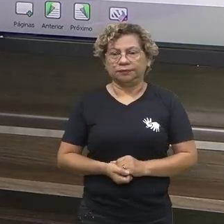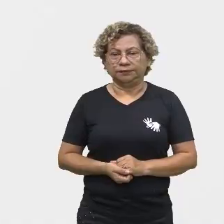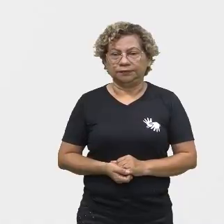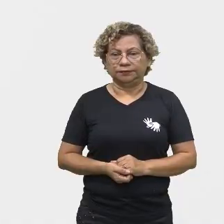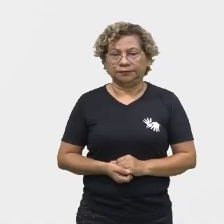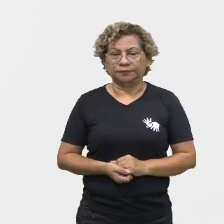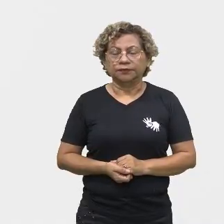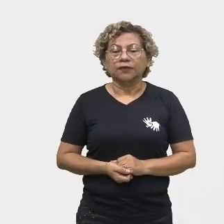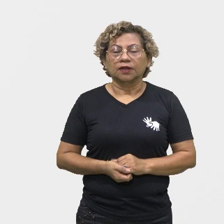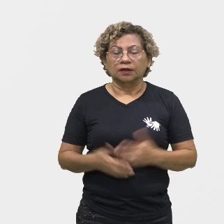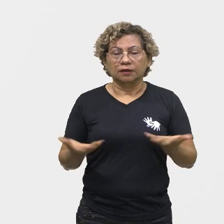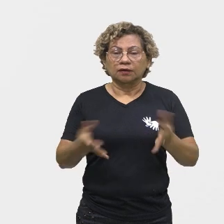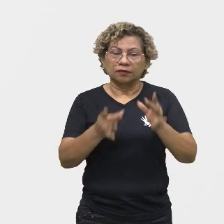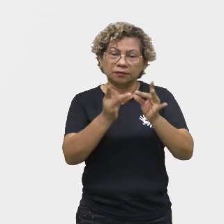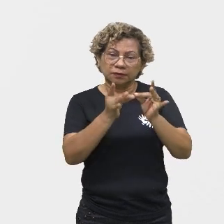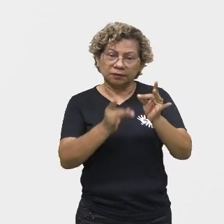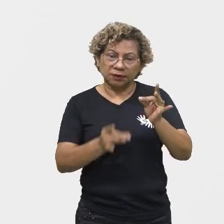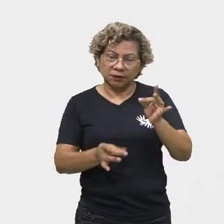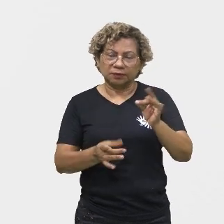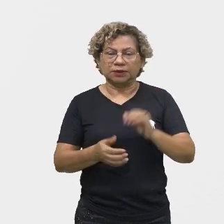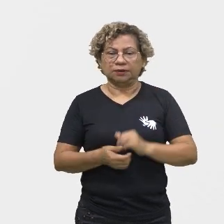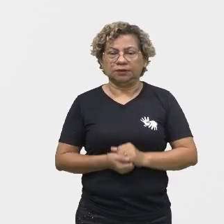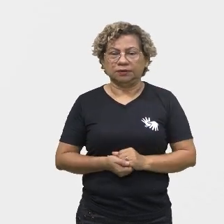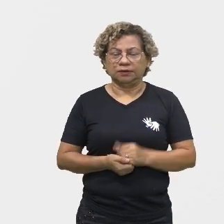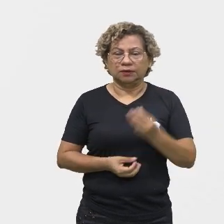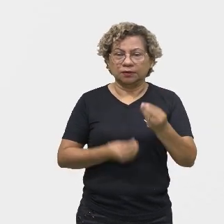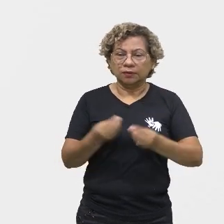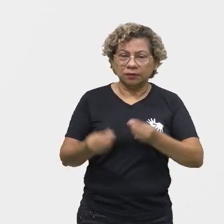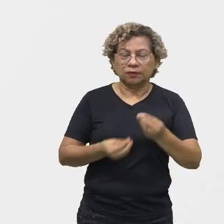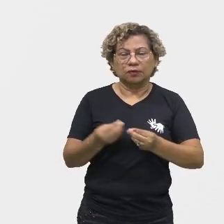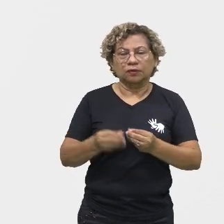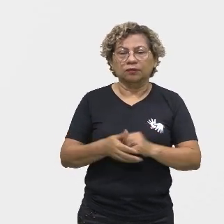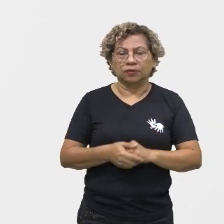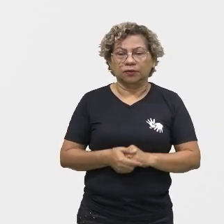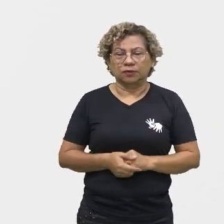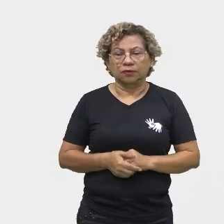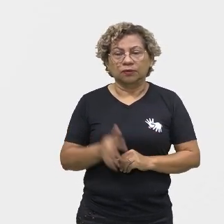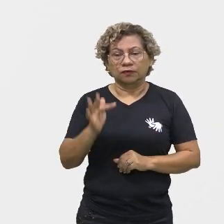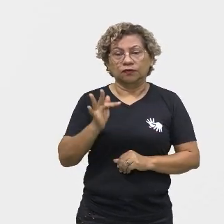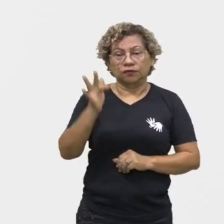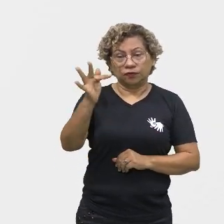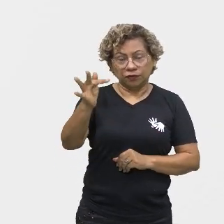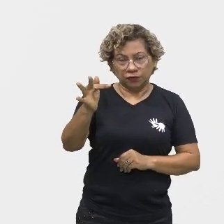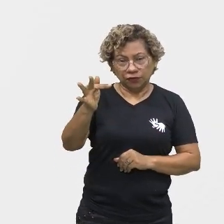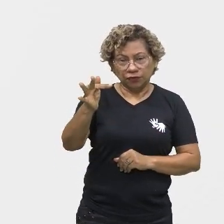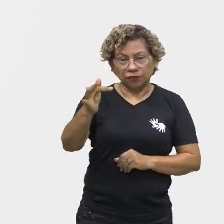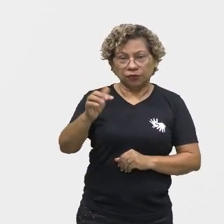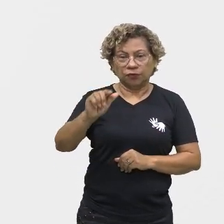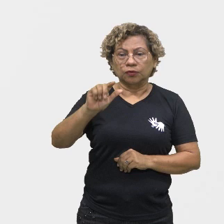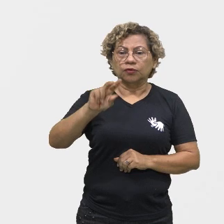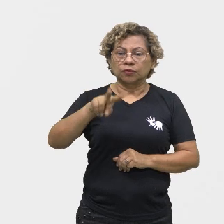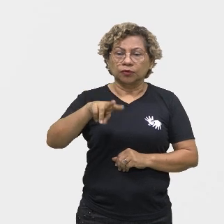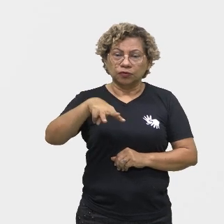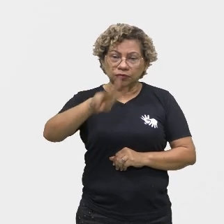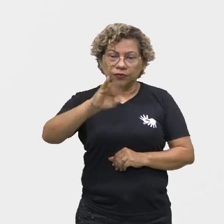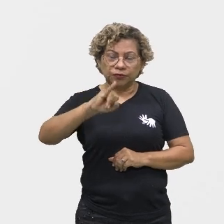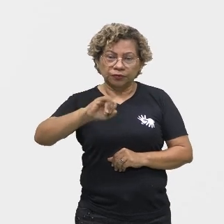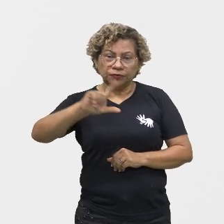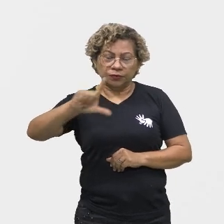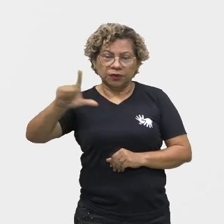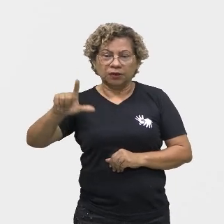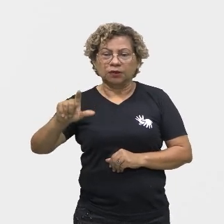rapidinho? Então, gente, na forma afirmativa do future with will, não